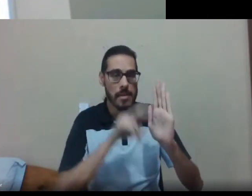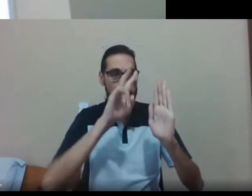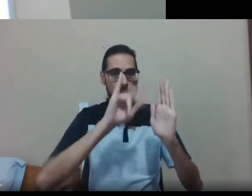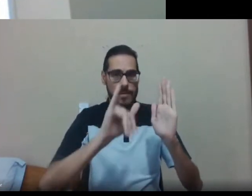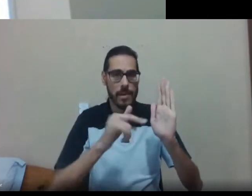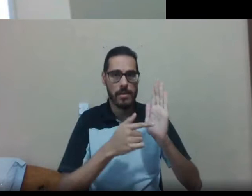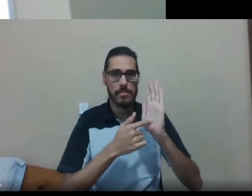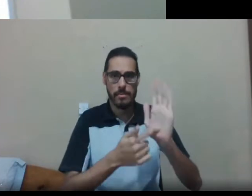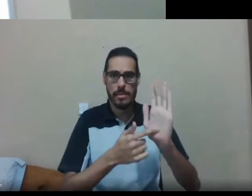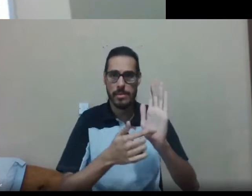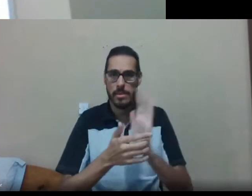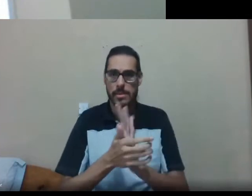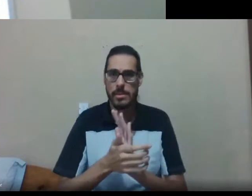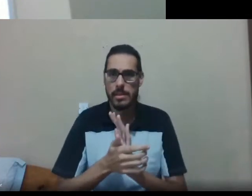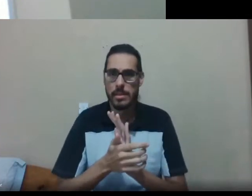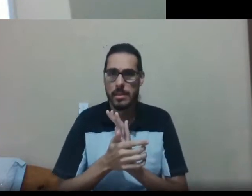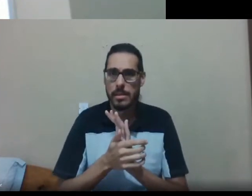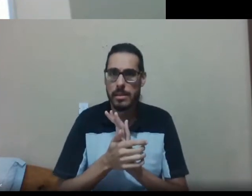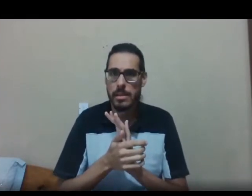Está ruim o som?